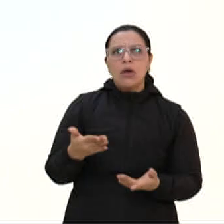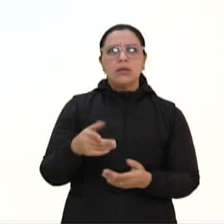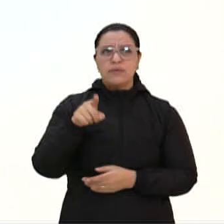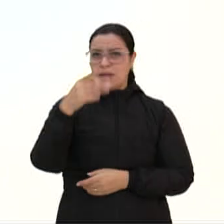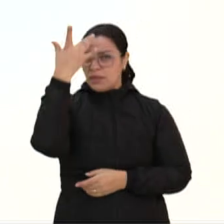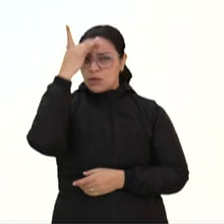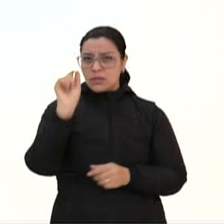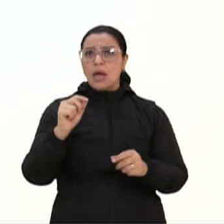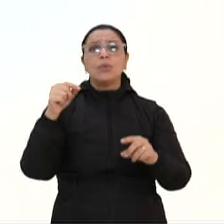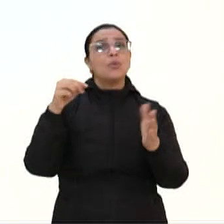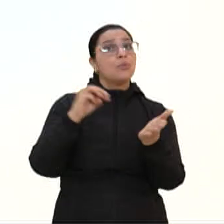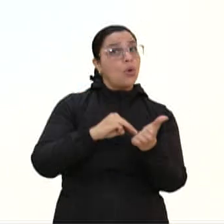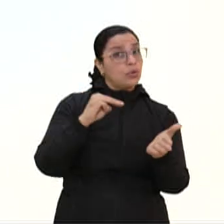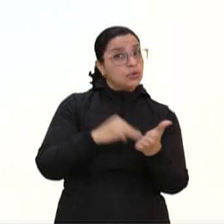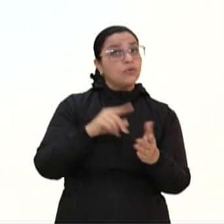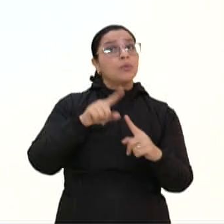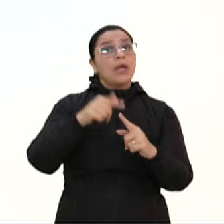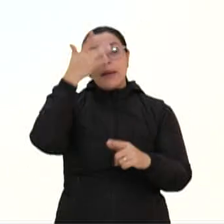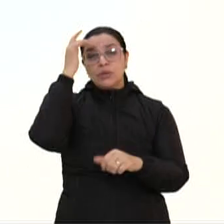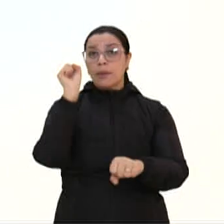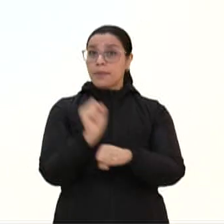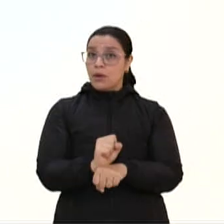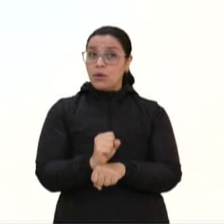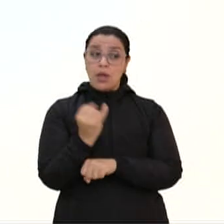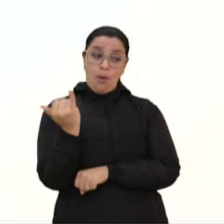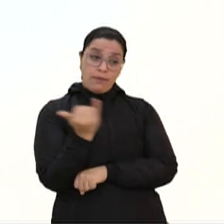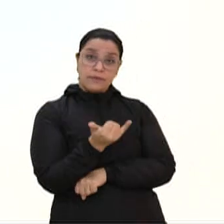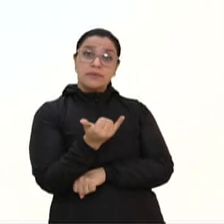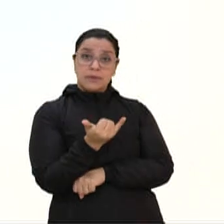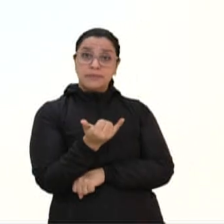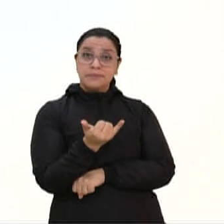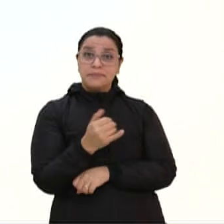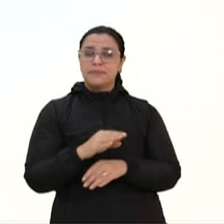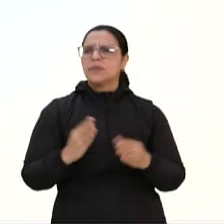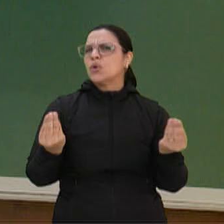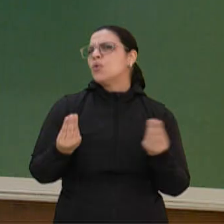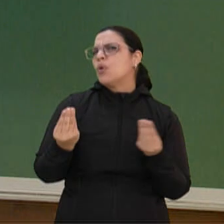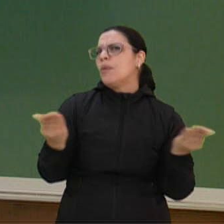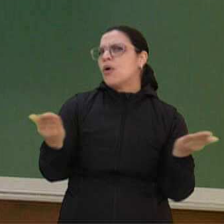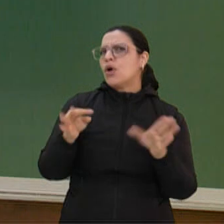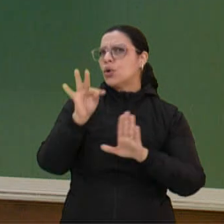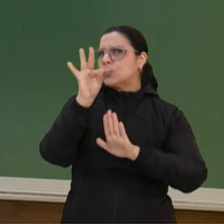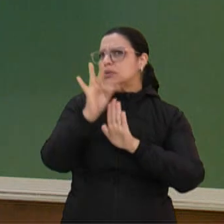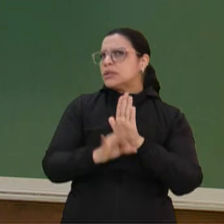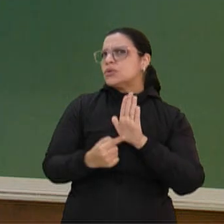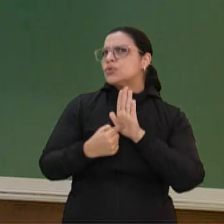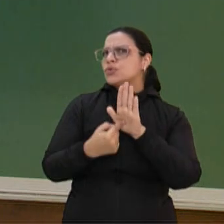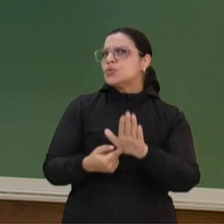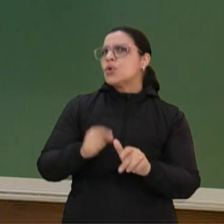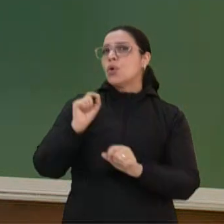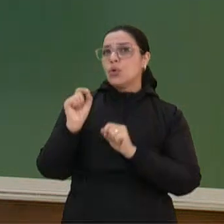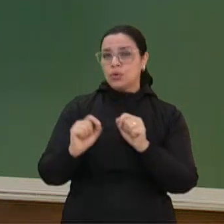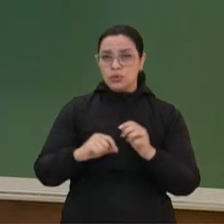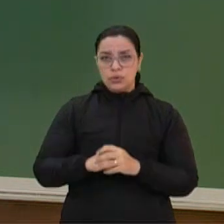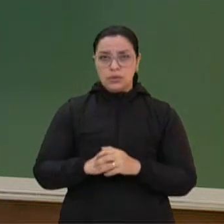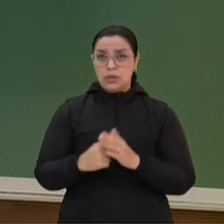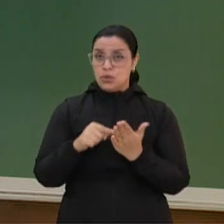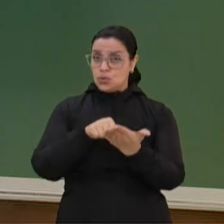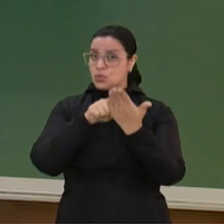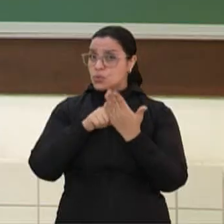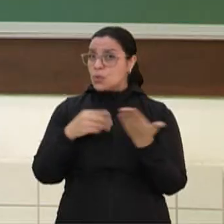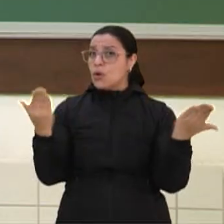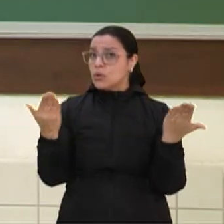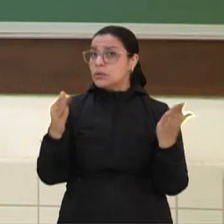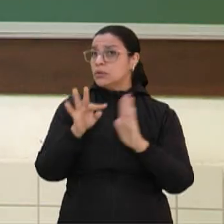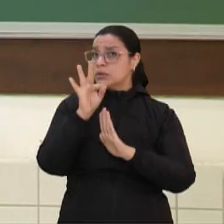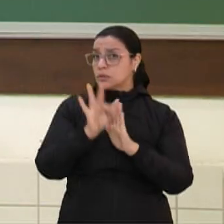Você não sabe o motivo. Comecei a dizer. Então, o que, que esse texto ele nos traz? Ele nos traz